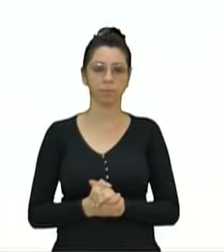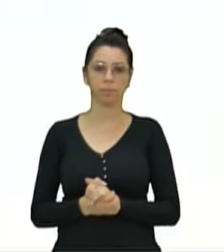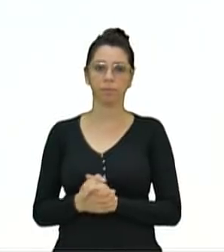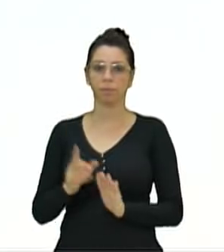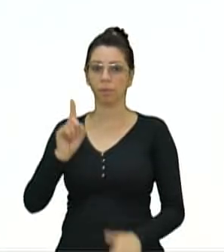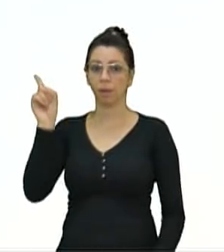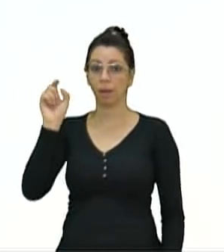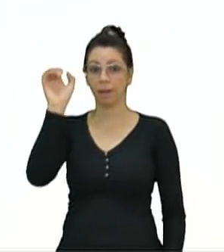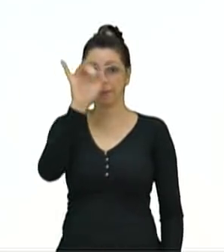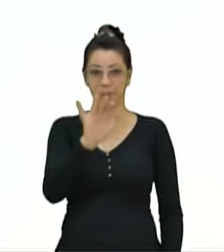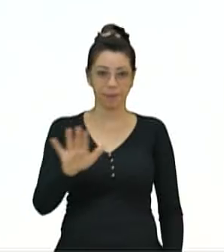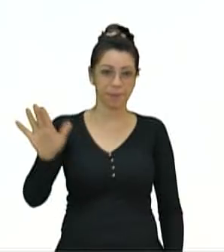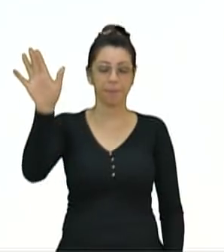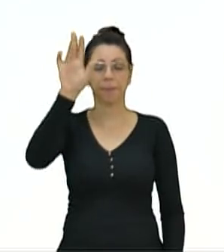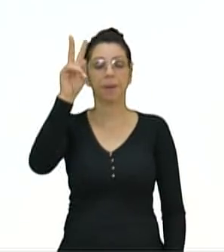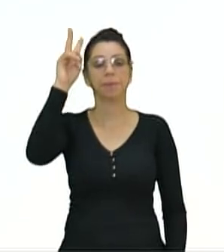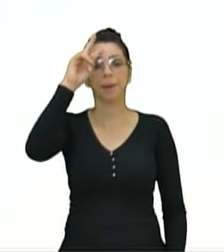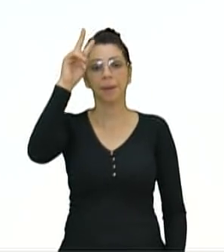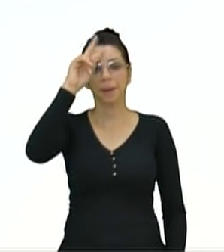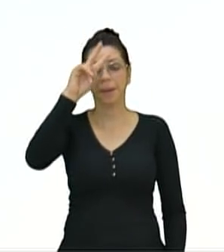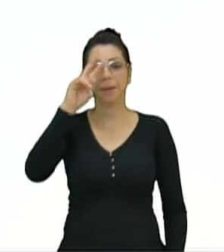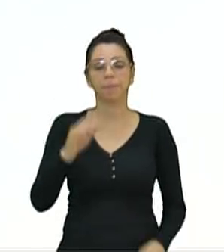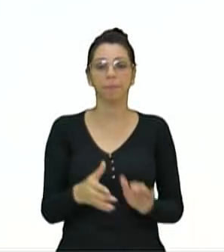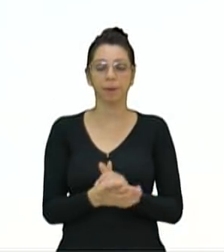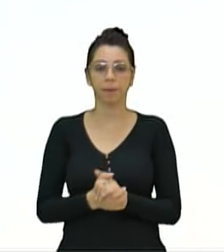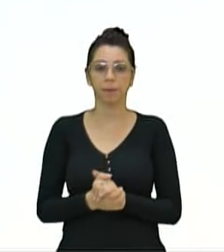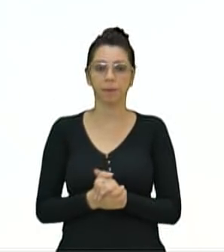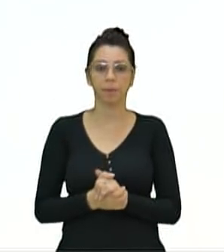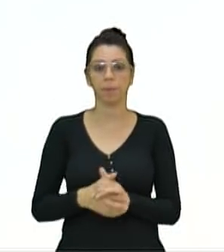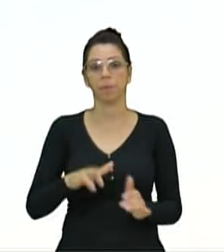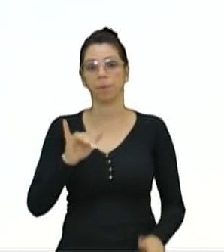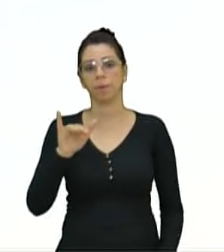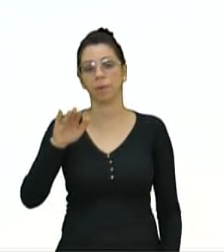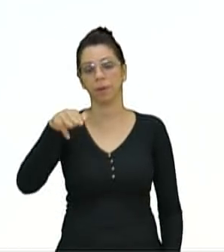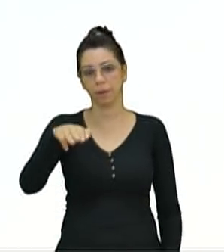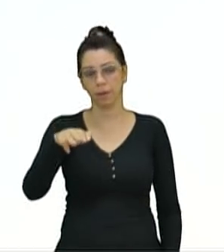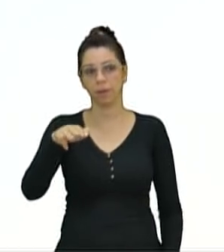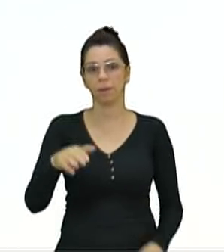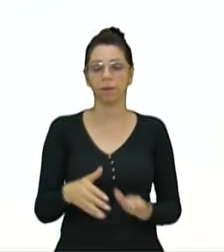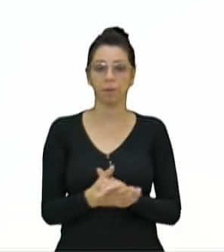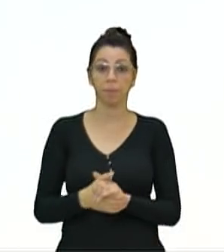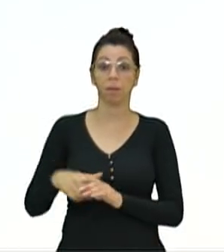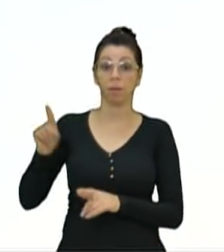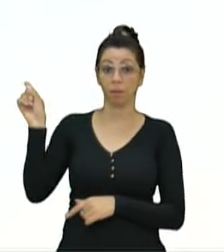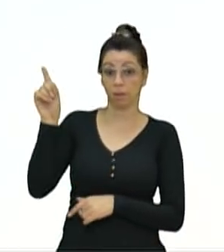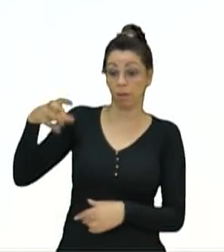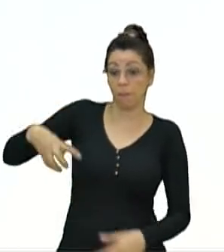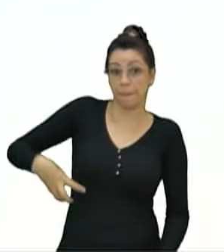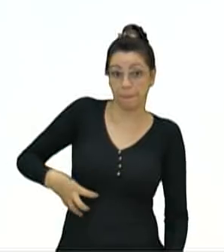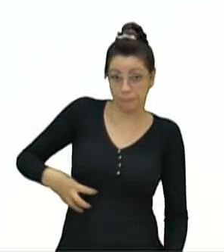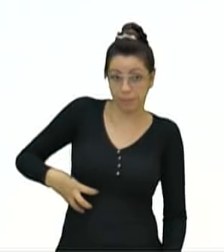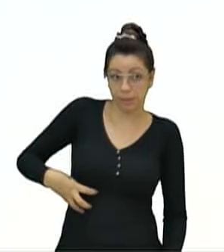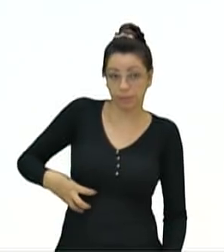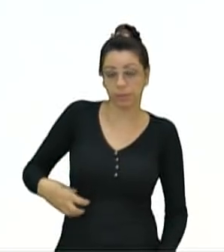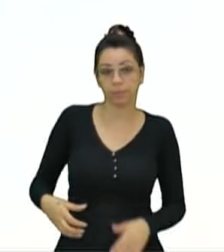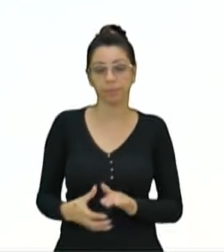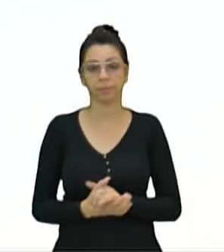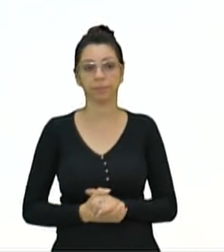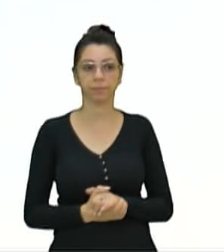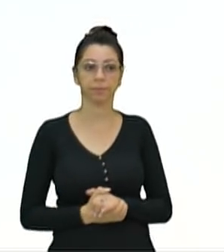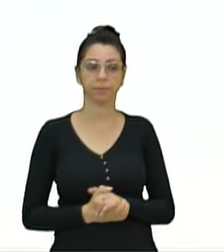aqui. Essa imagem lembra um rim, tá? O formato do baço é bem parecido, mas é um baço aqui, tá, pessoal? Olha